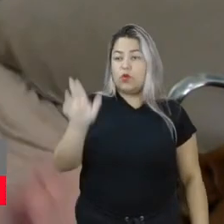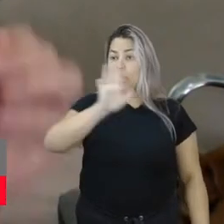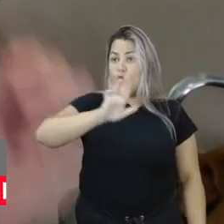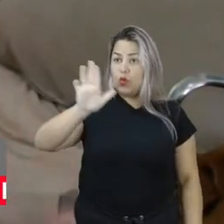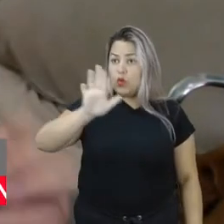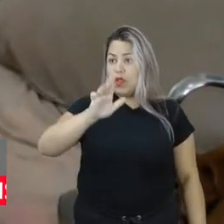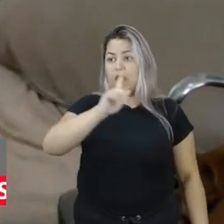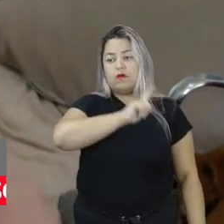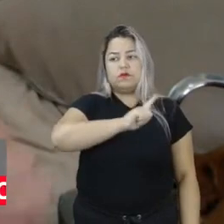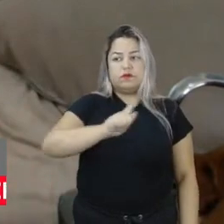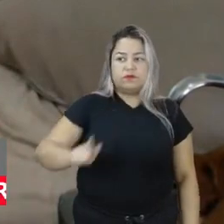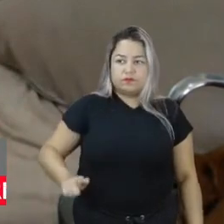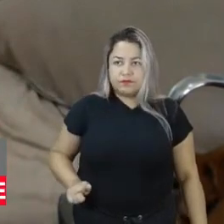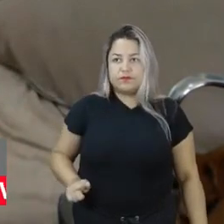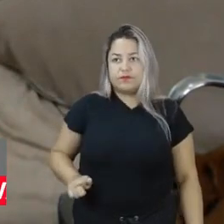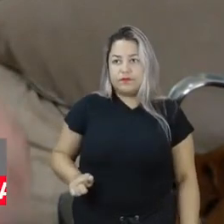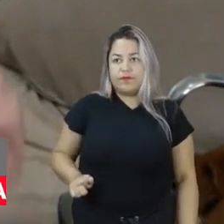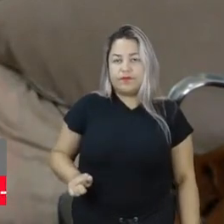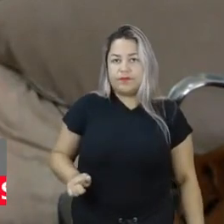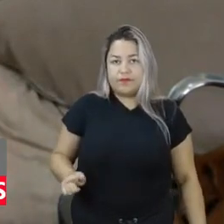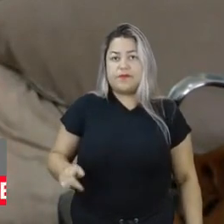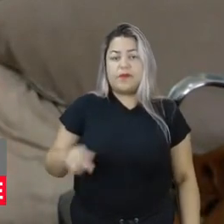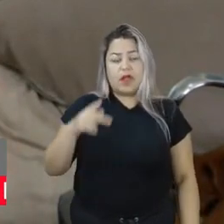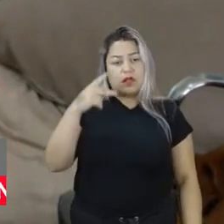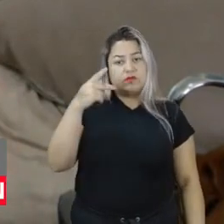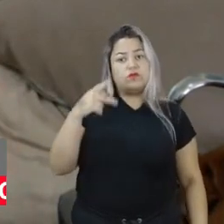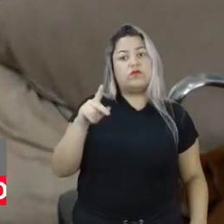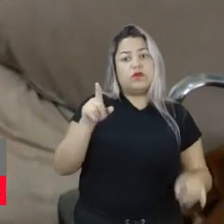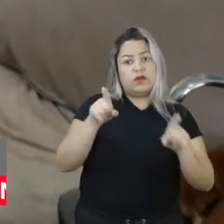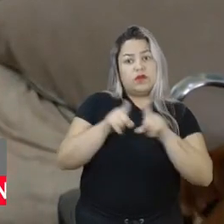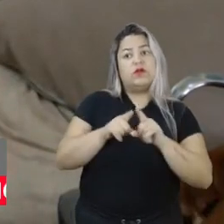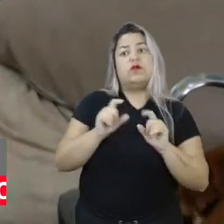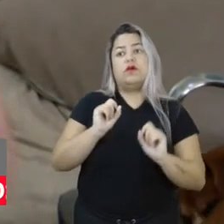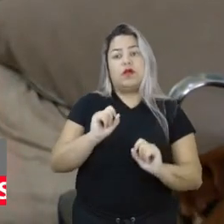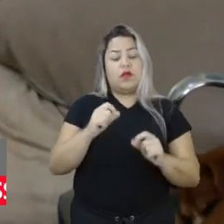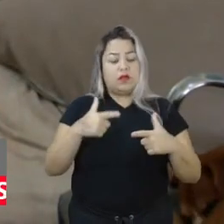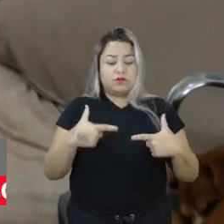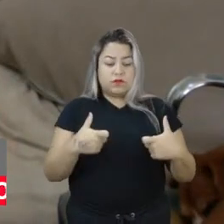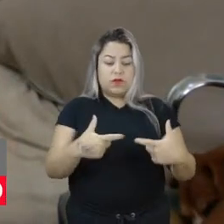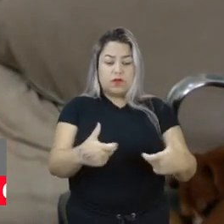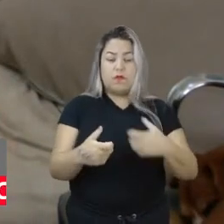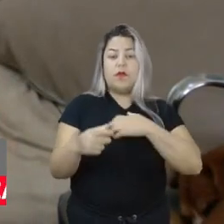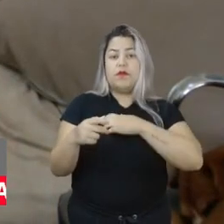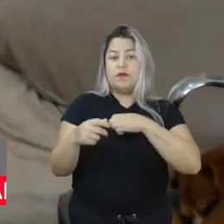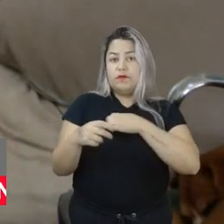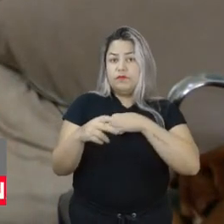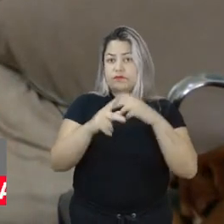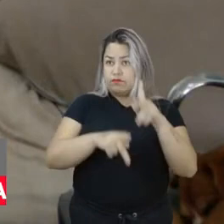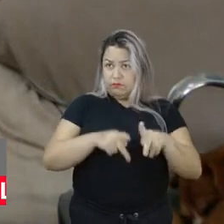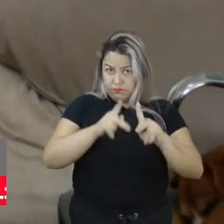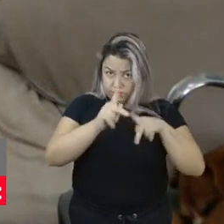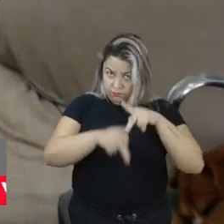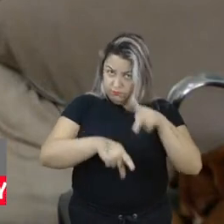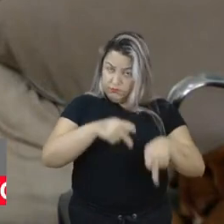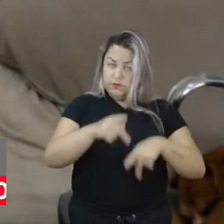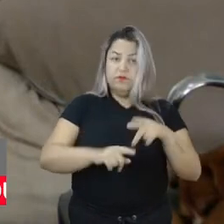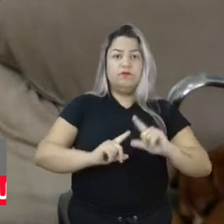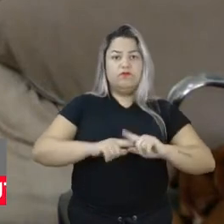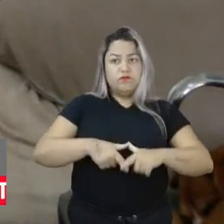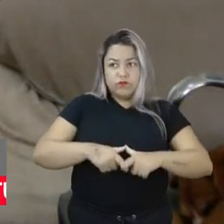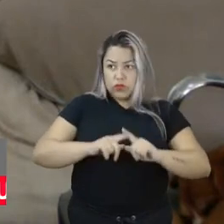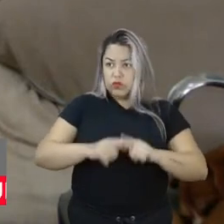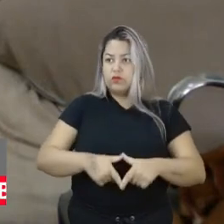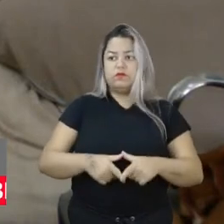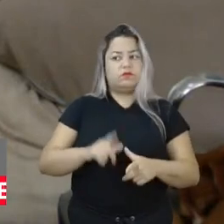ao governo radical de Netanyahu, à sua guerra extrema, e não ao povo judeu, que não tem nada a ver com as loucuras ali do seu